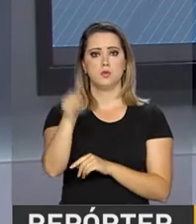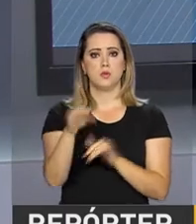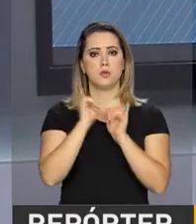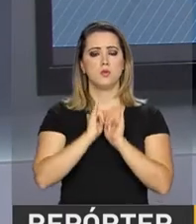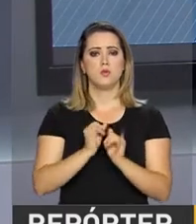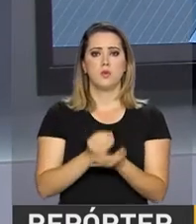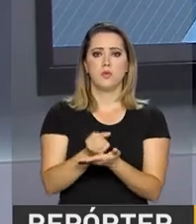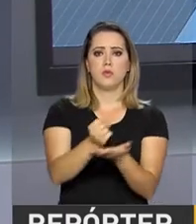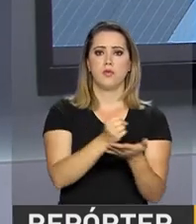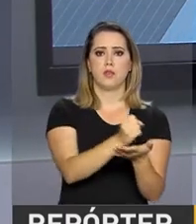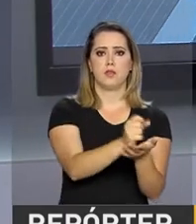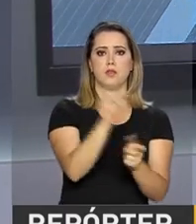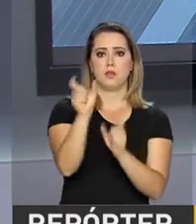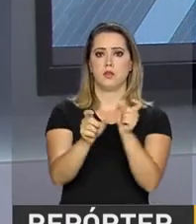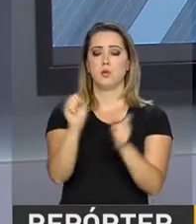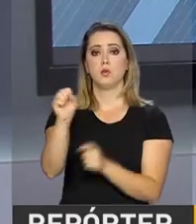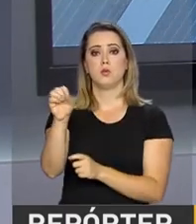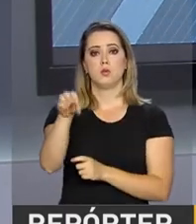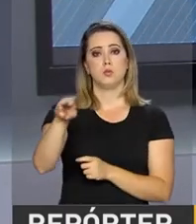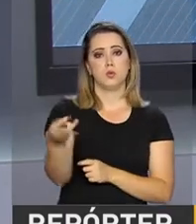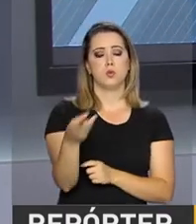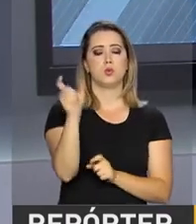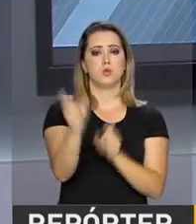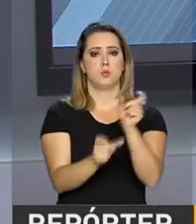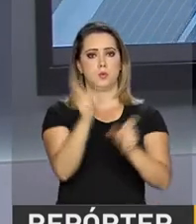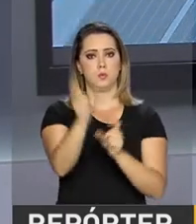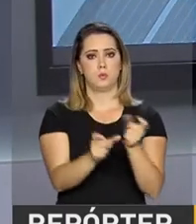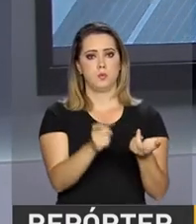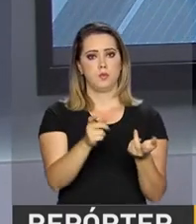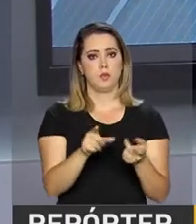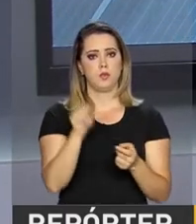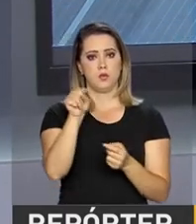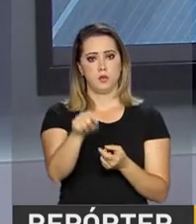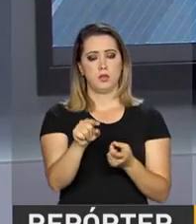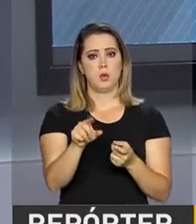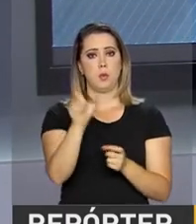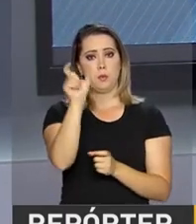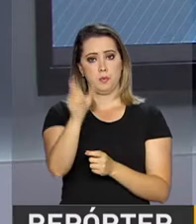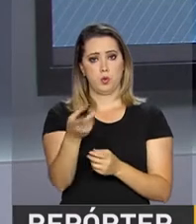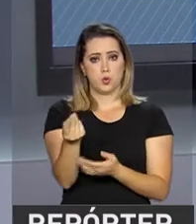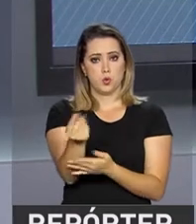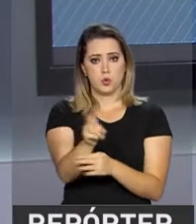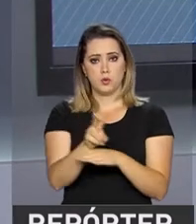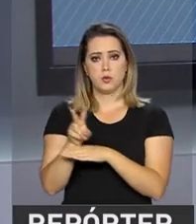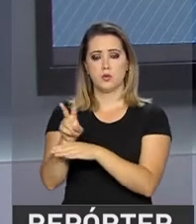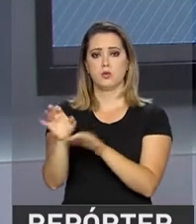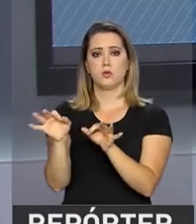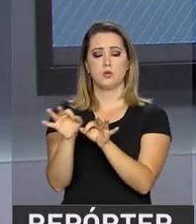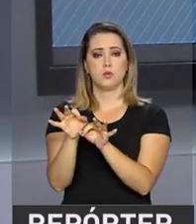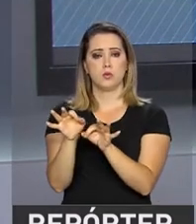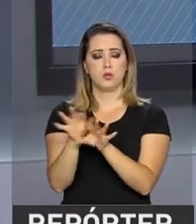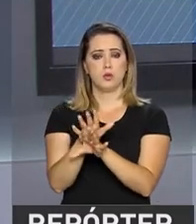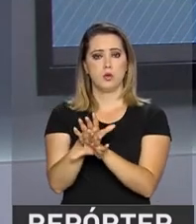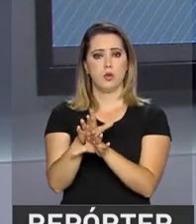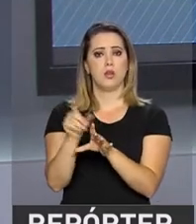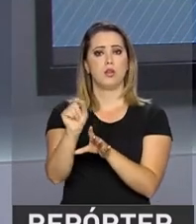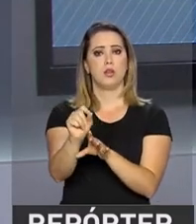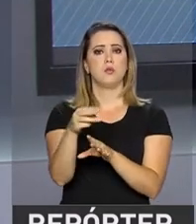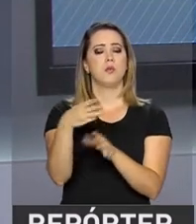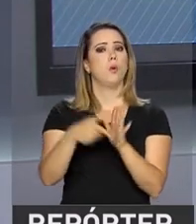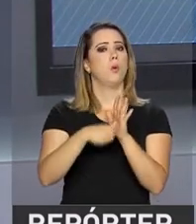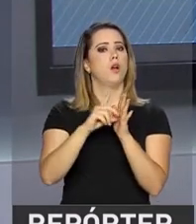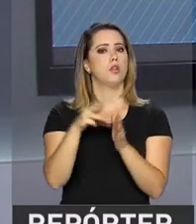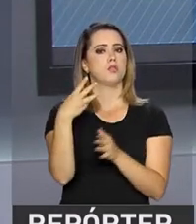distribuídos para 88 milhões de trabalhadores a operação de crédito foi concluída antes de 31 de agosto